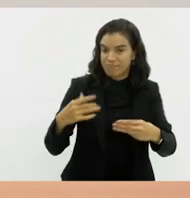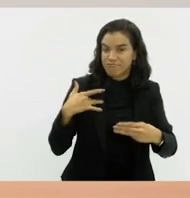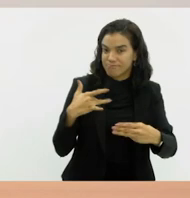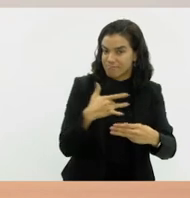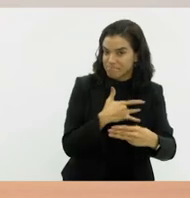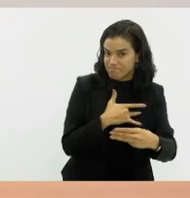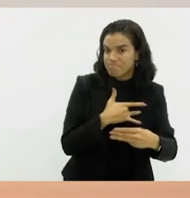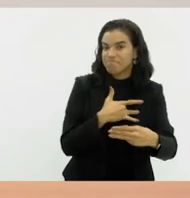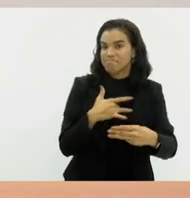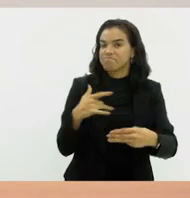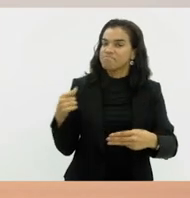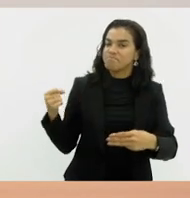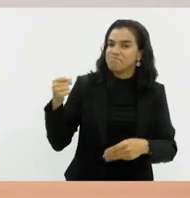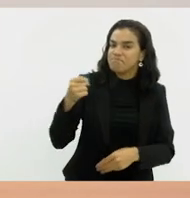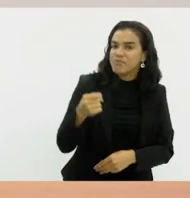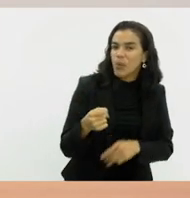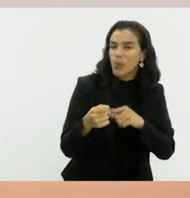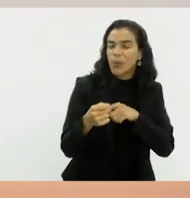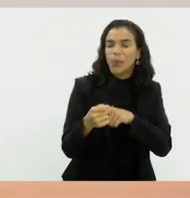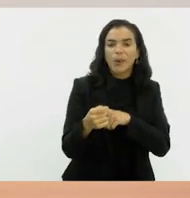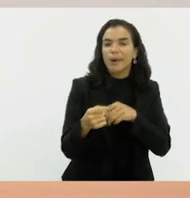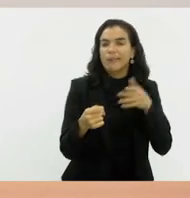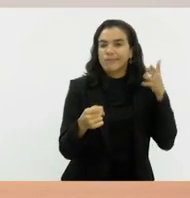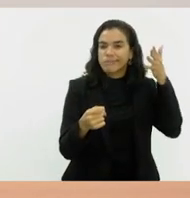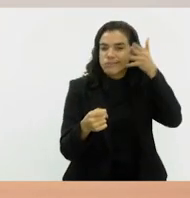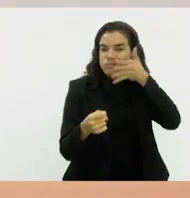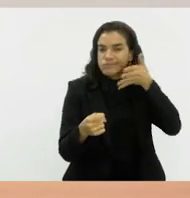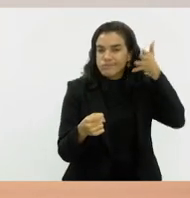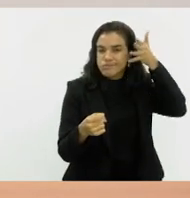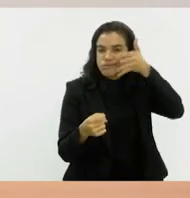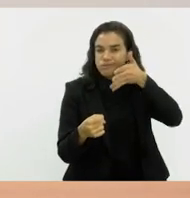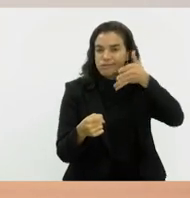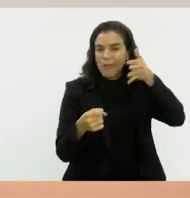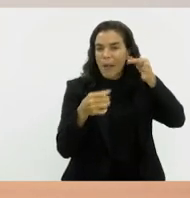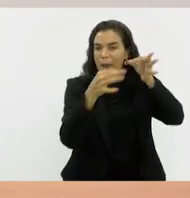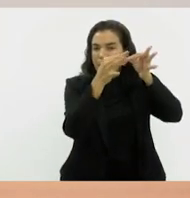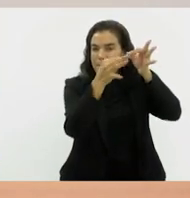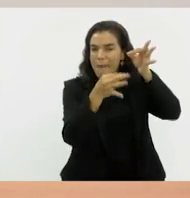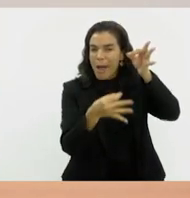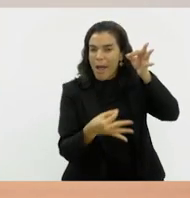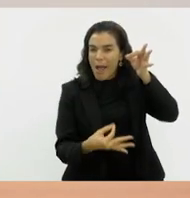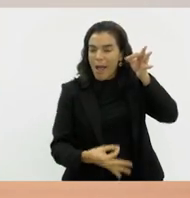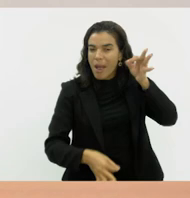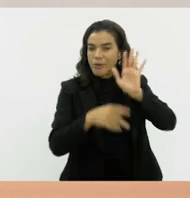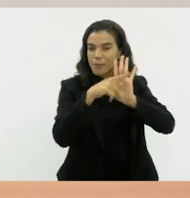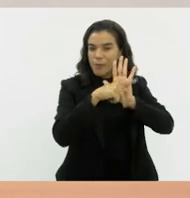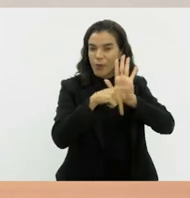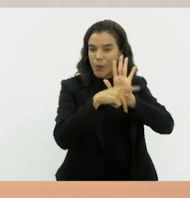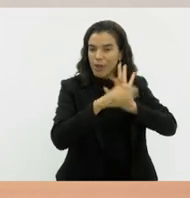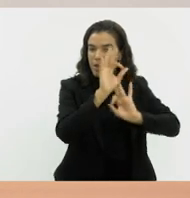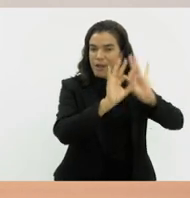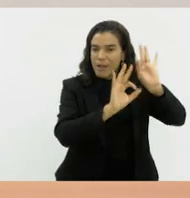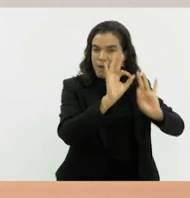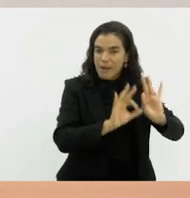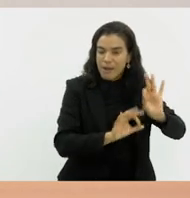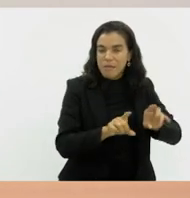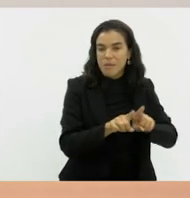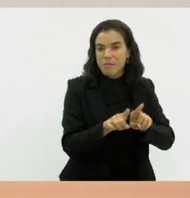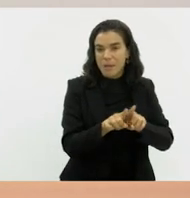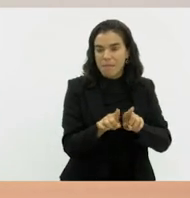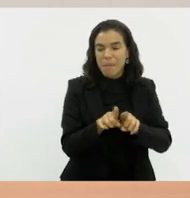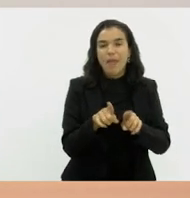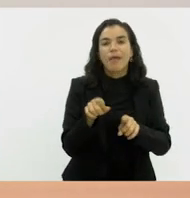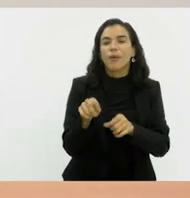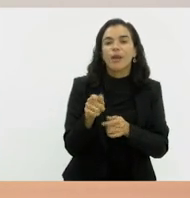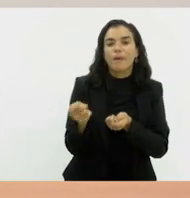que fez, não só conosco, uma explanação de todo o programa, mas também depois, a partir de uma